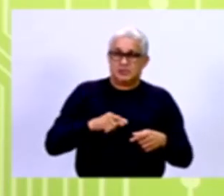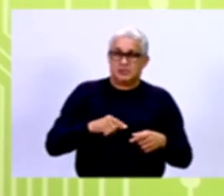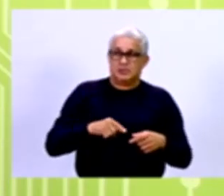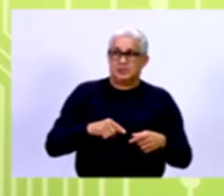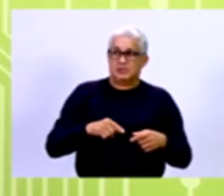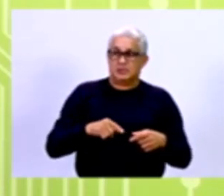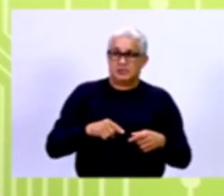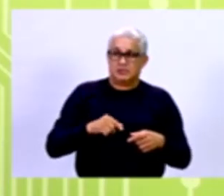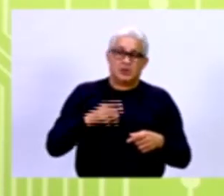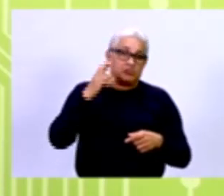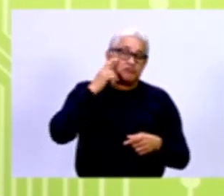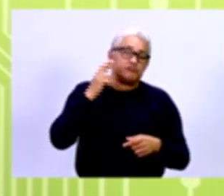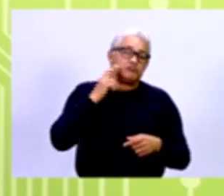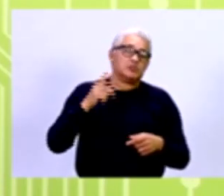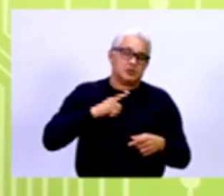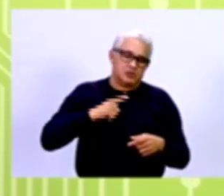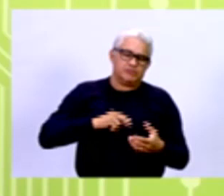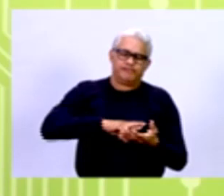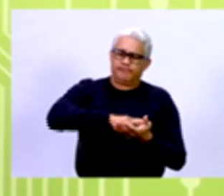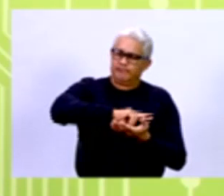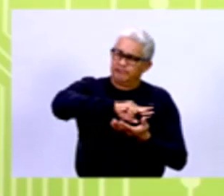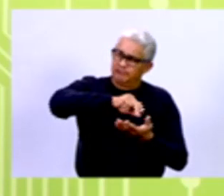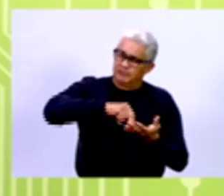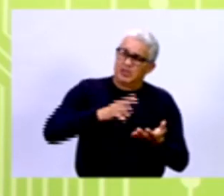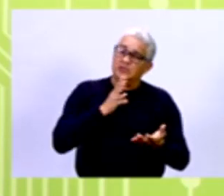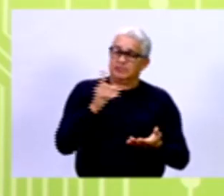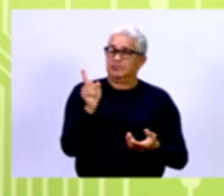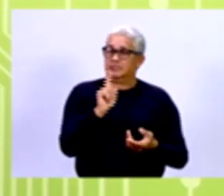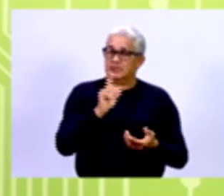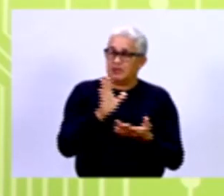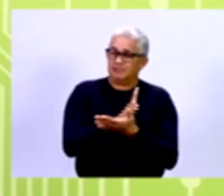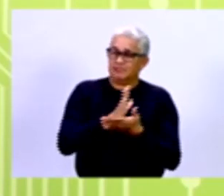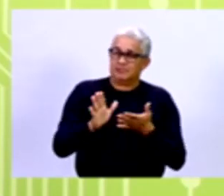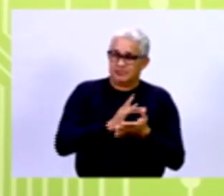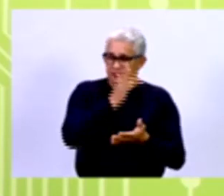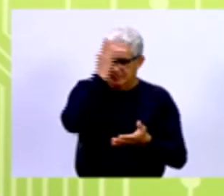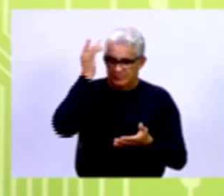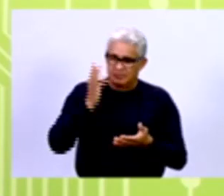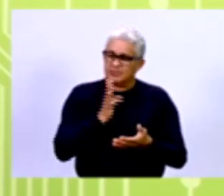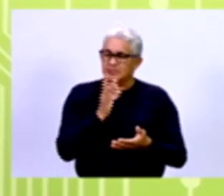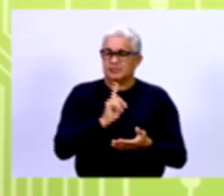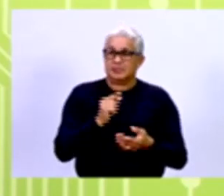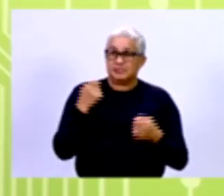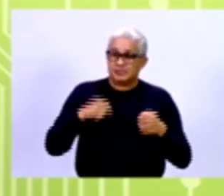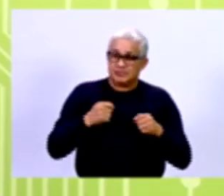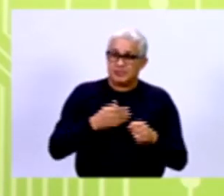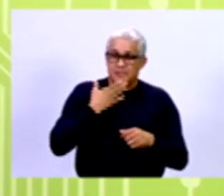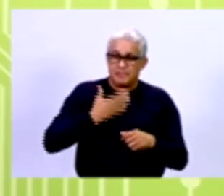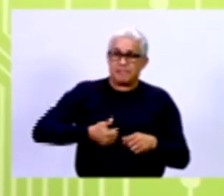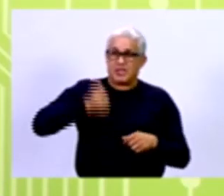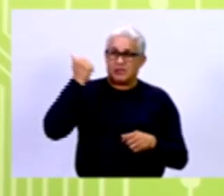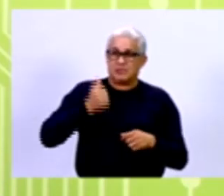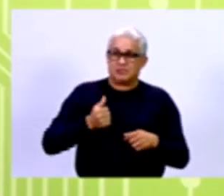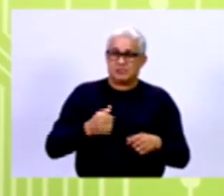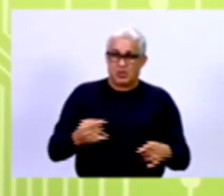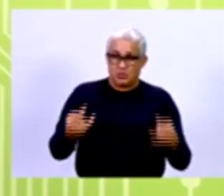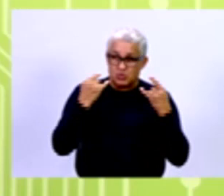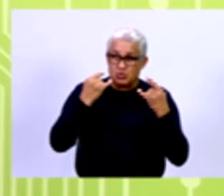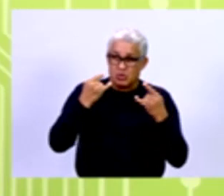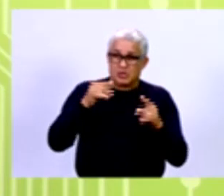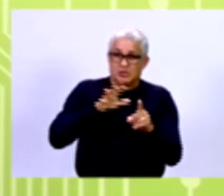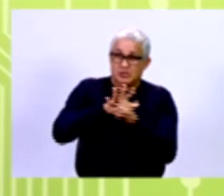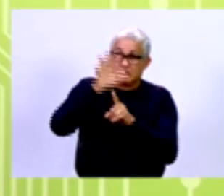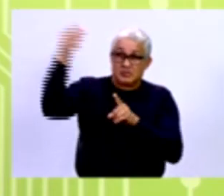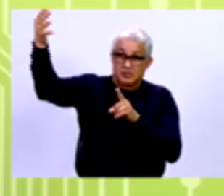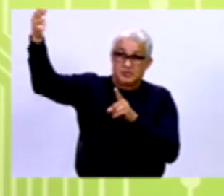Rondônia é um exemplo. Tem muitas coisas em Rondônia que são desconhecidas e essas coisas precisam ser melhoradas para atrair turistas.